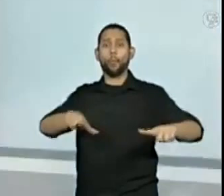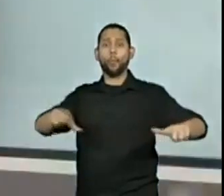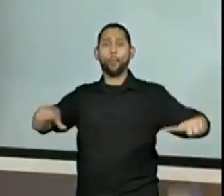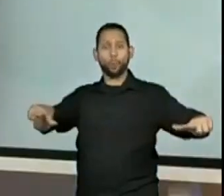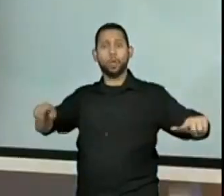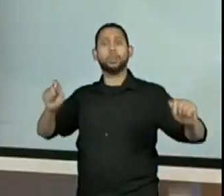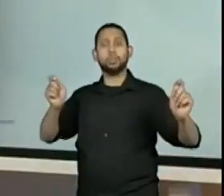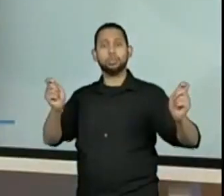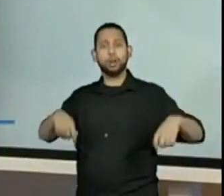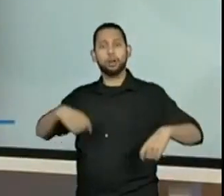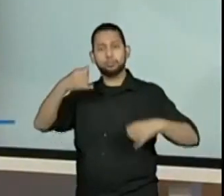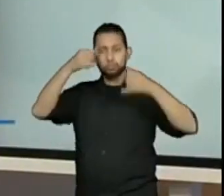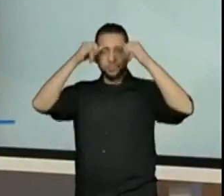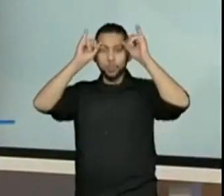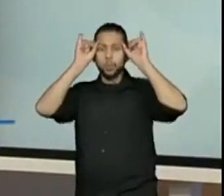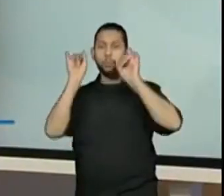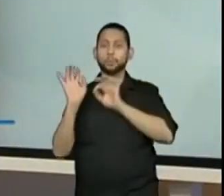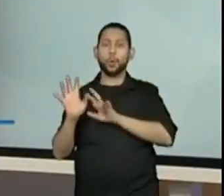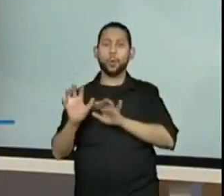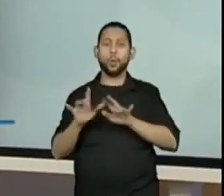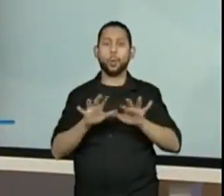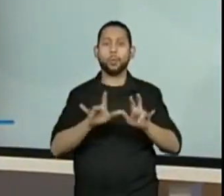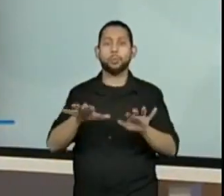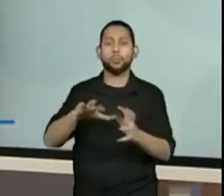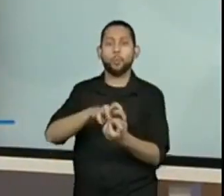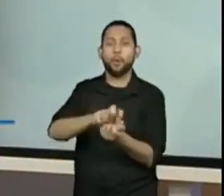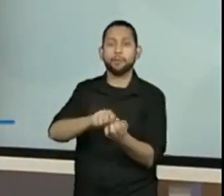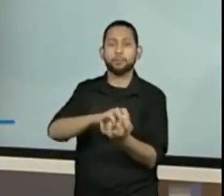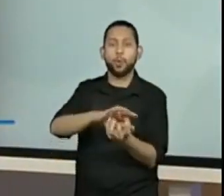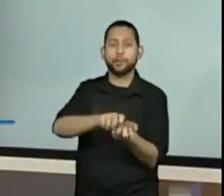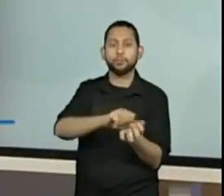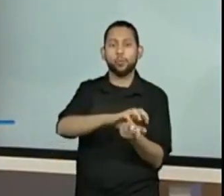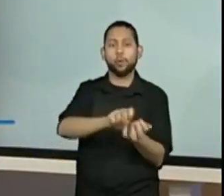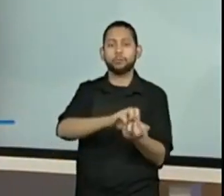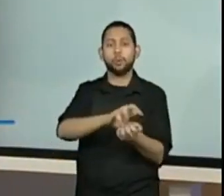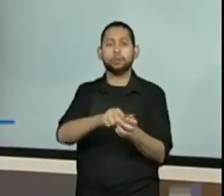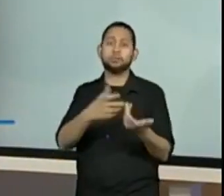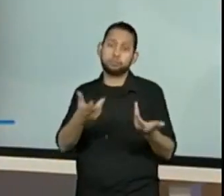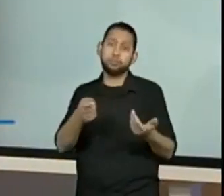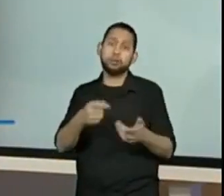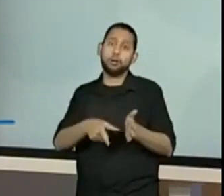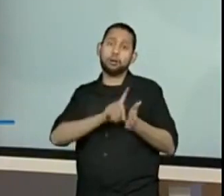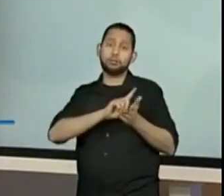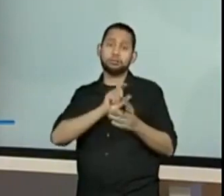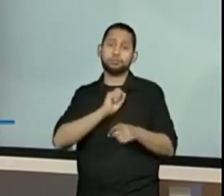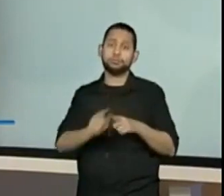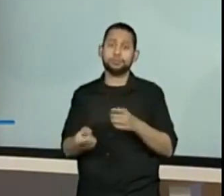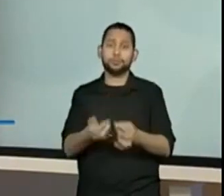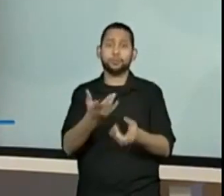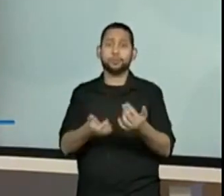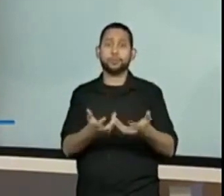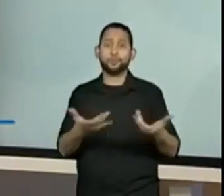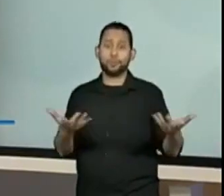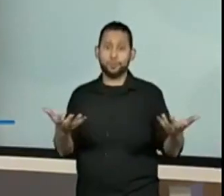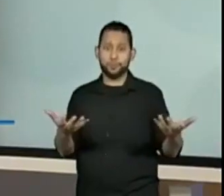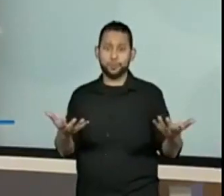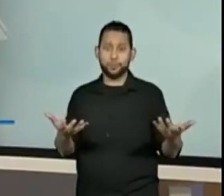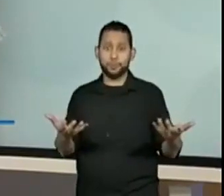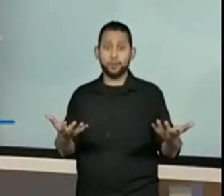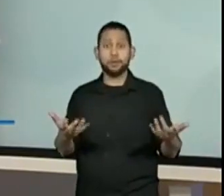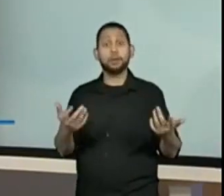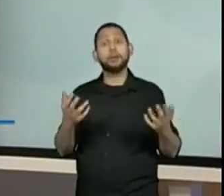as atividades agropecuárias, não é? Que requerem um solo